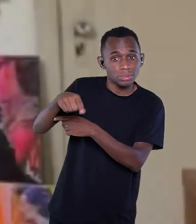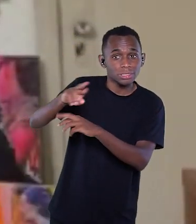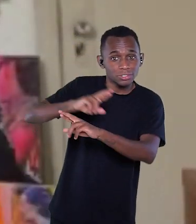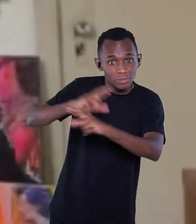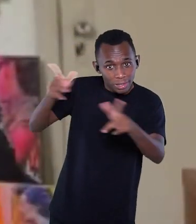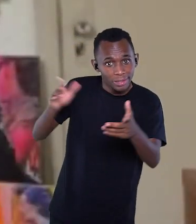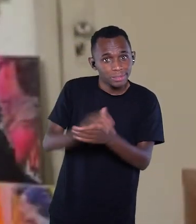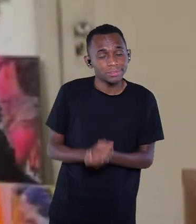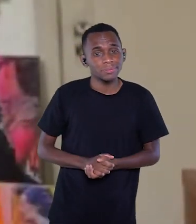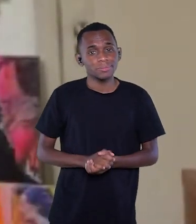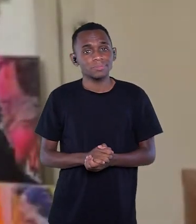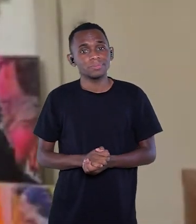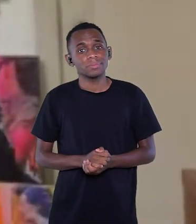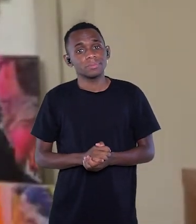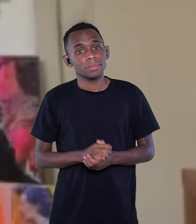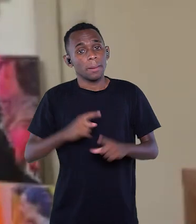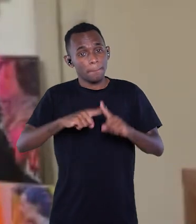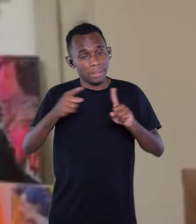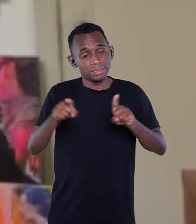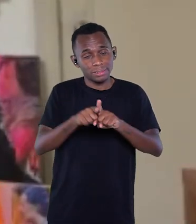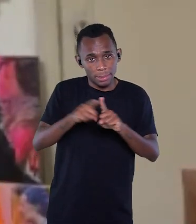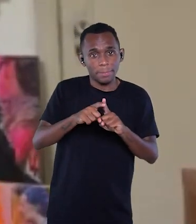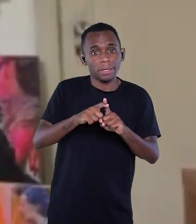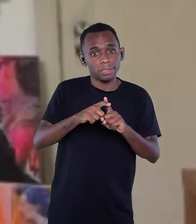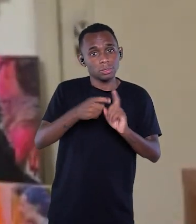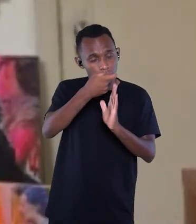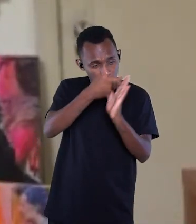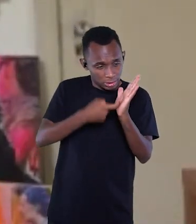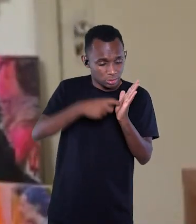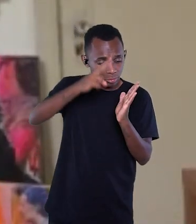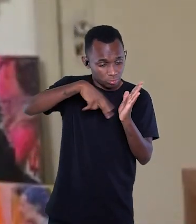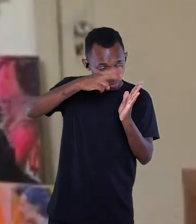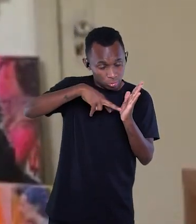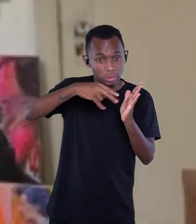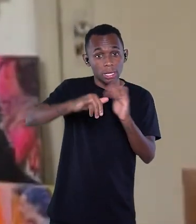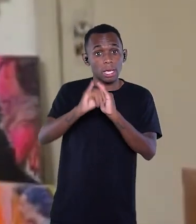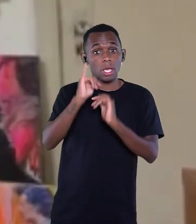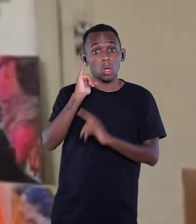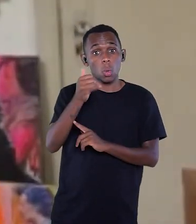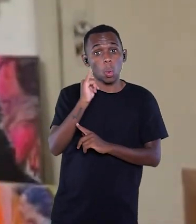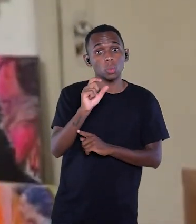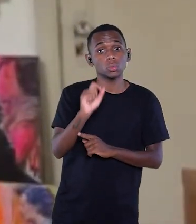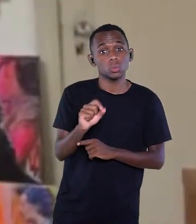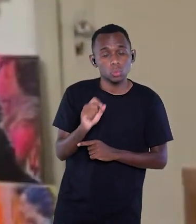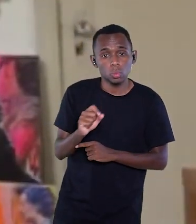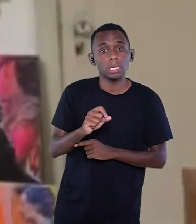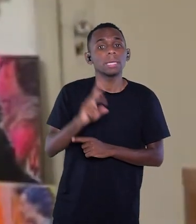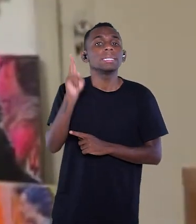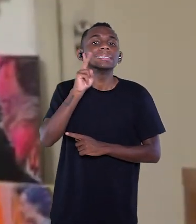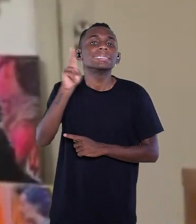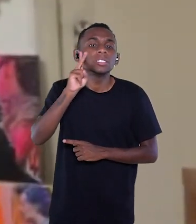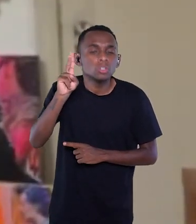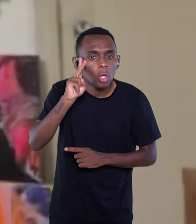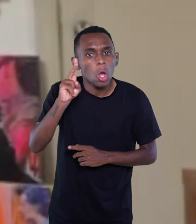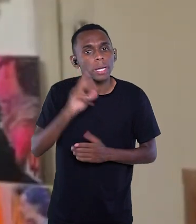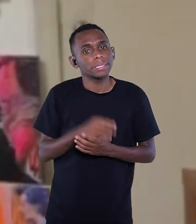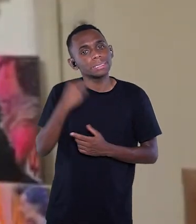enfim. Mas eu posso ler um pedacinho do Resistência, assim, que conta, inclusive, essa